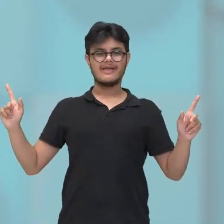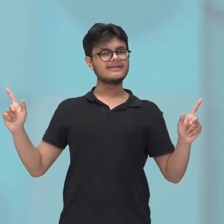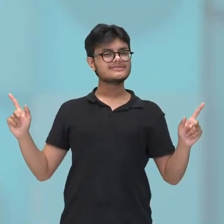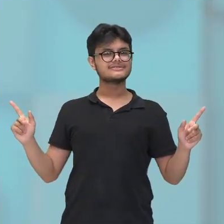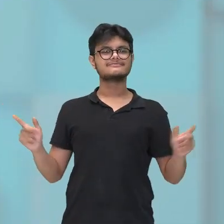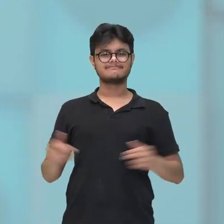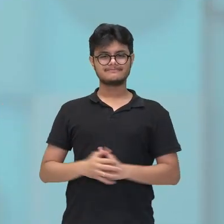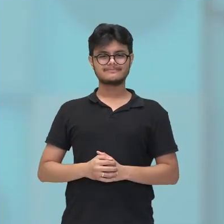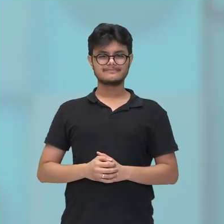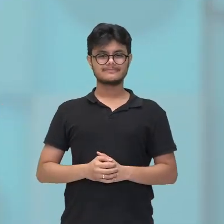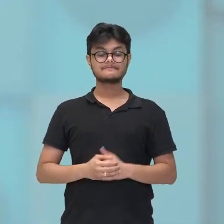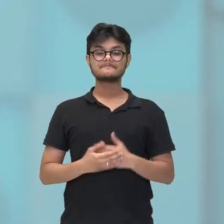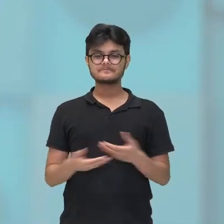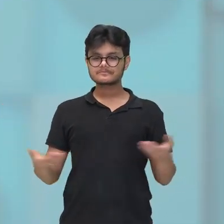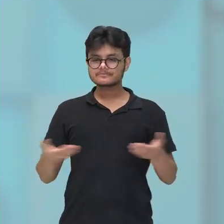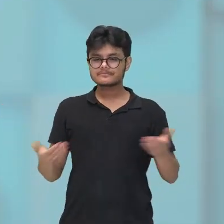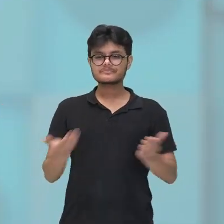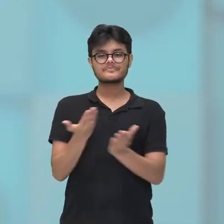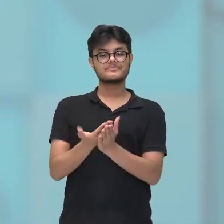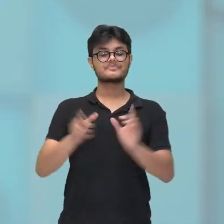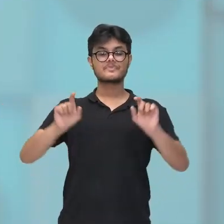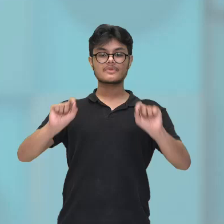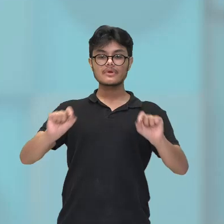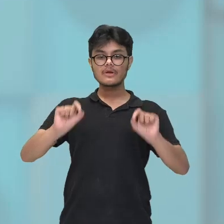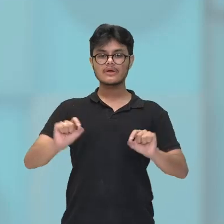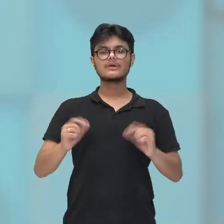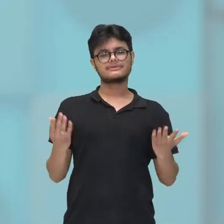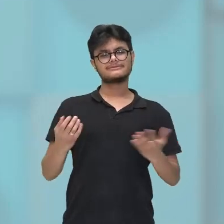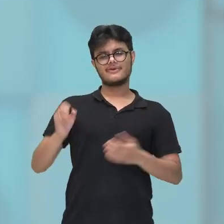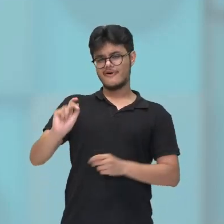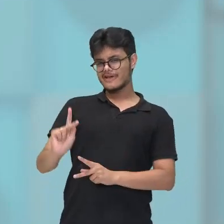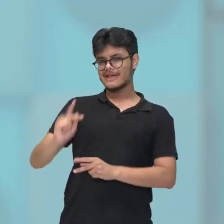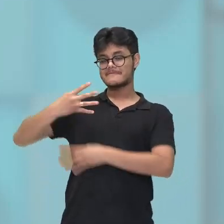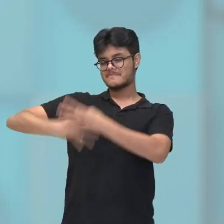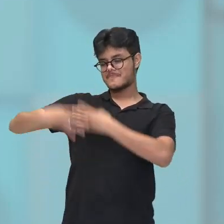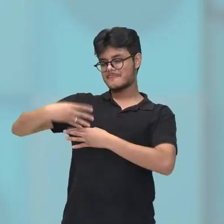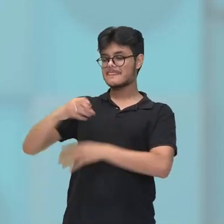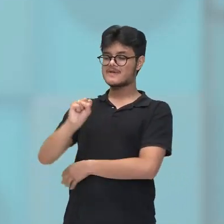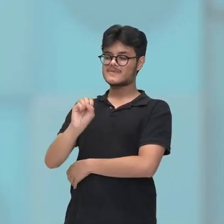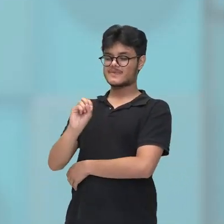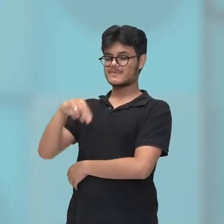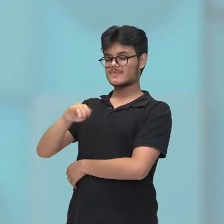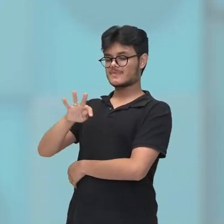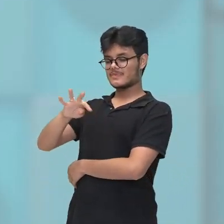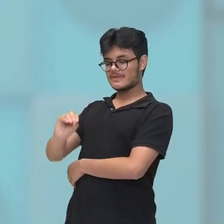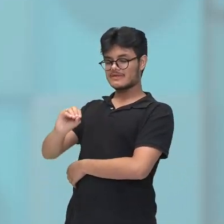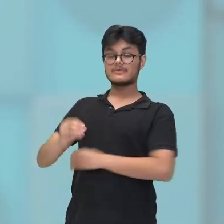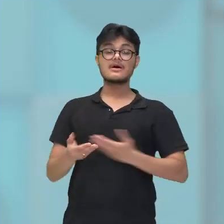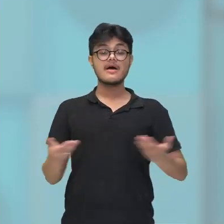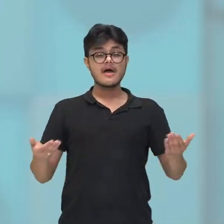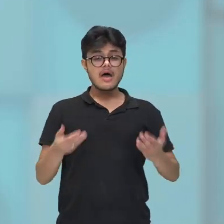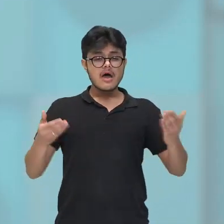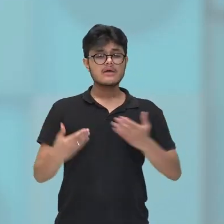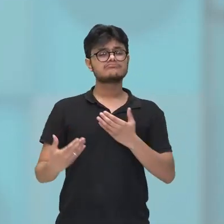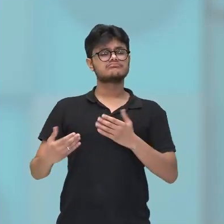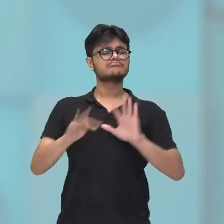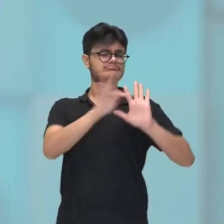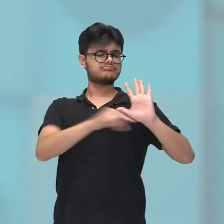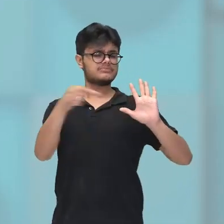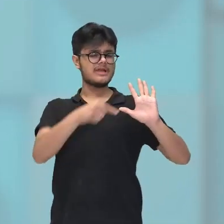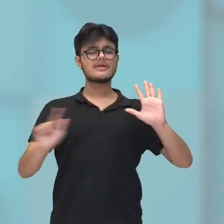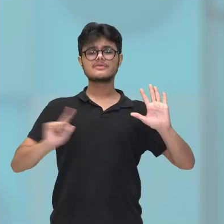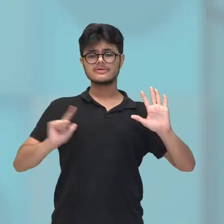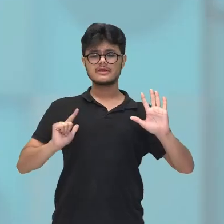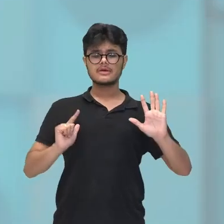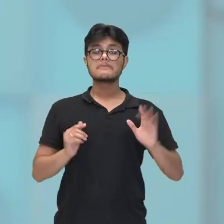certo? Até agora, mostrei para vocês sonetos e essas figuras de linguagem aparecendo apenas dentro deles. E